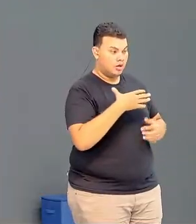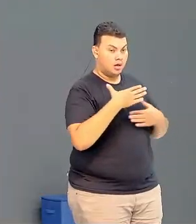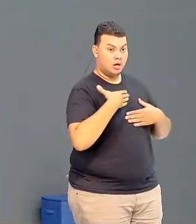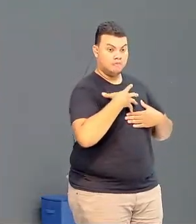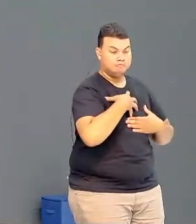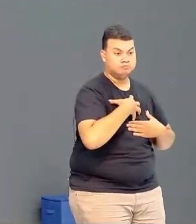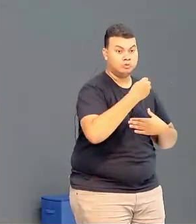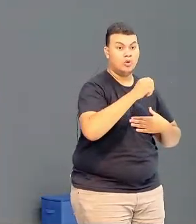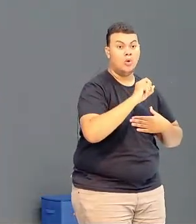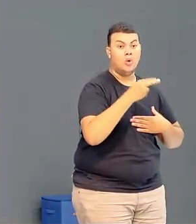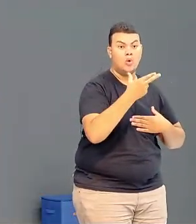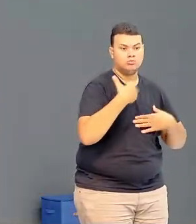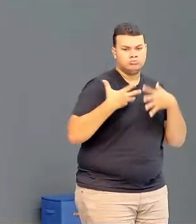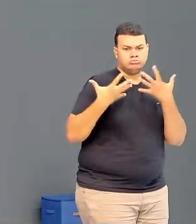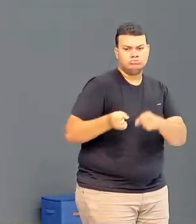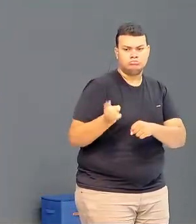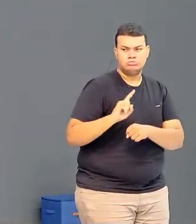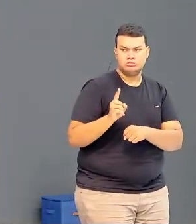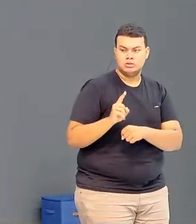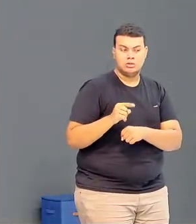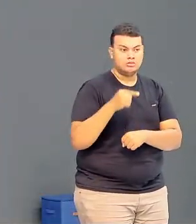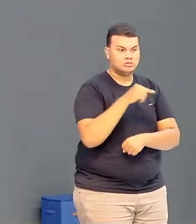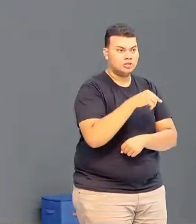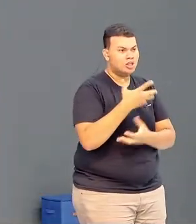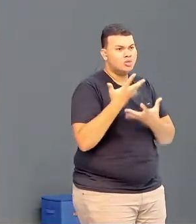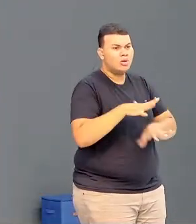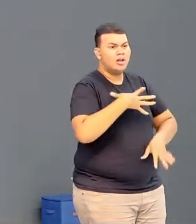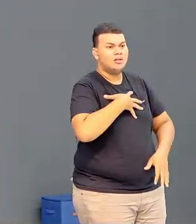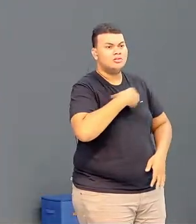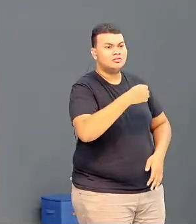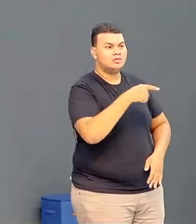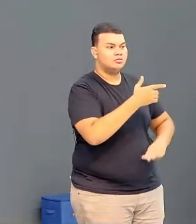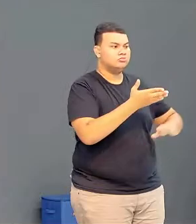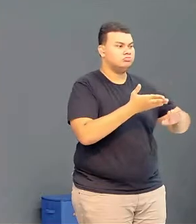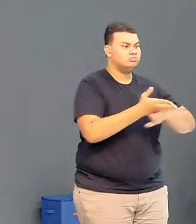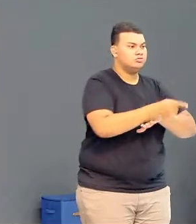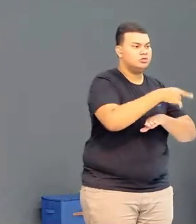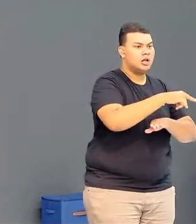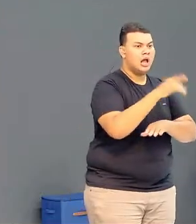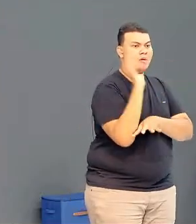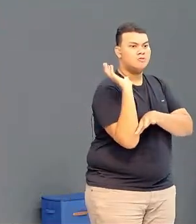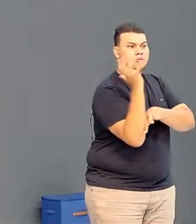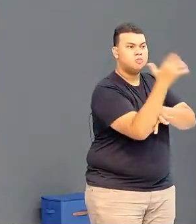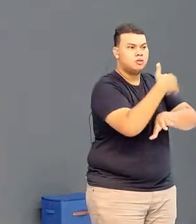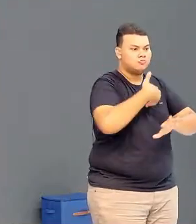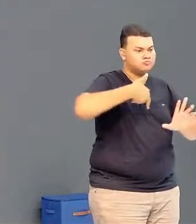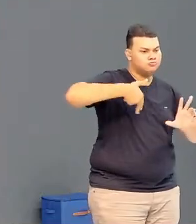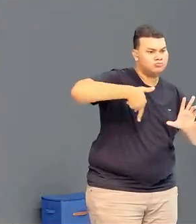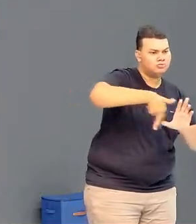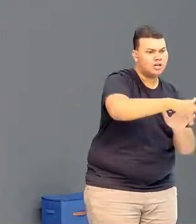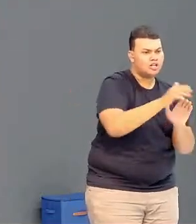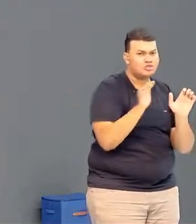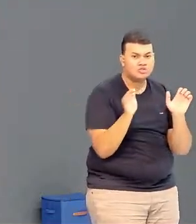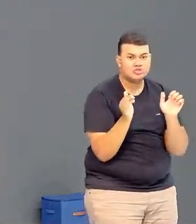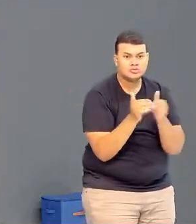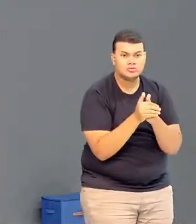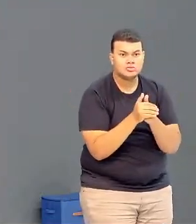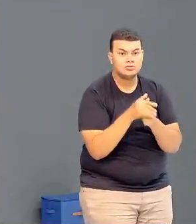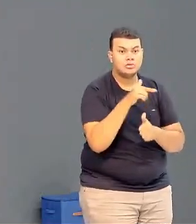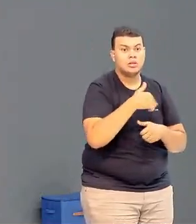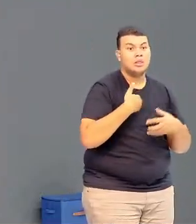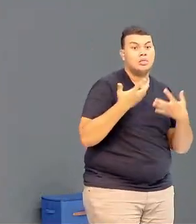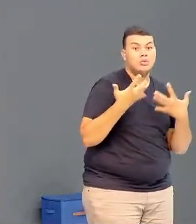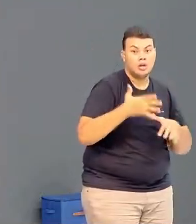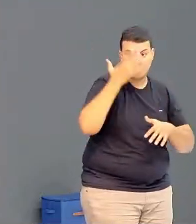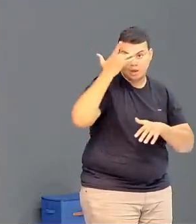como. Ele, não querendo tirar a vida, entrou para dentro da selva, procurou um lugar para se esconder. Ele não queria